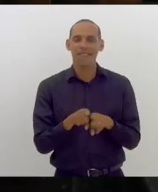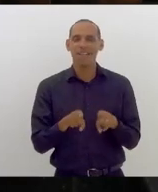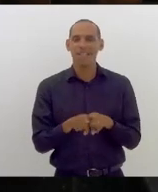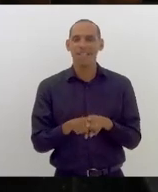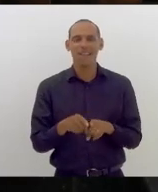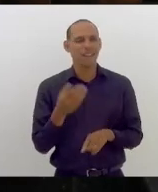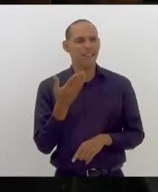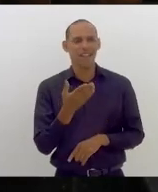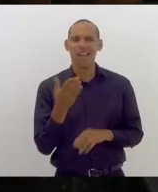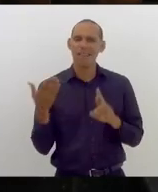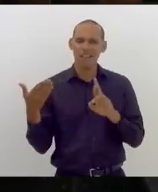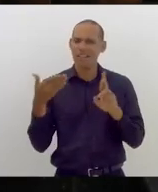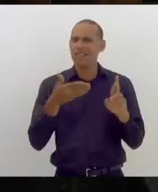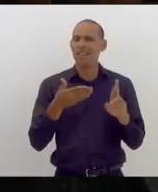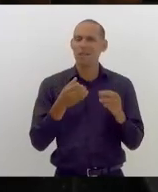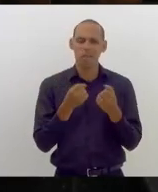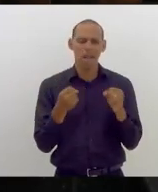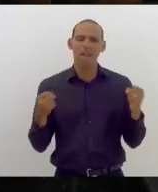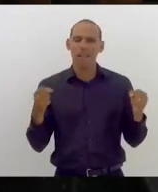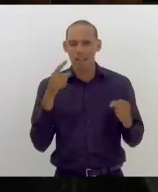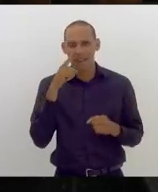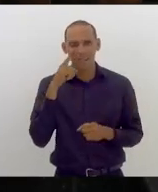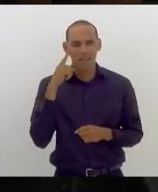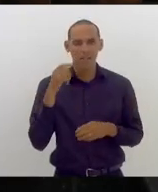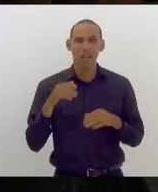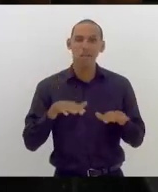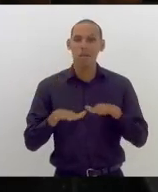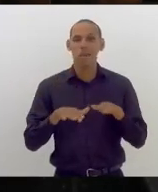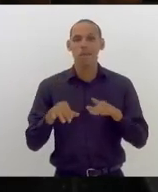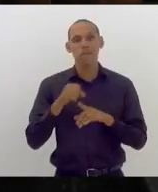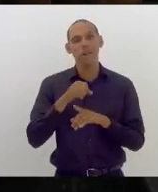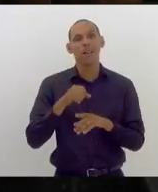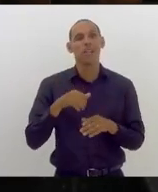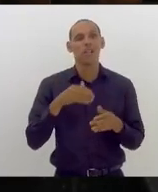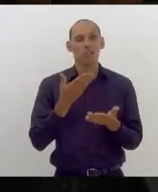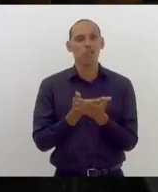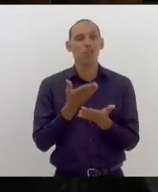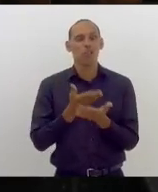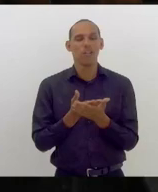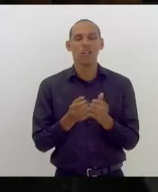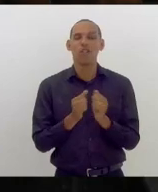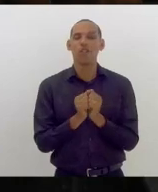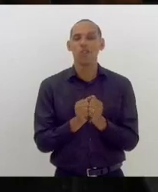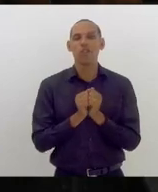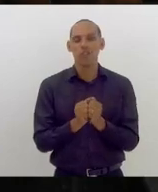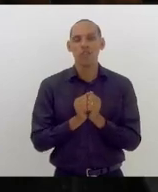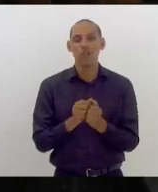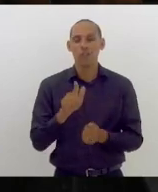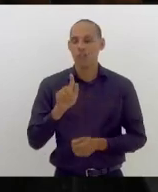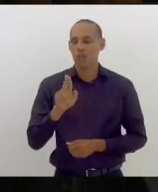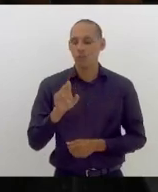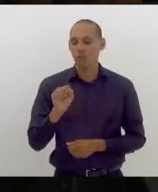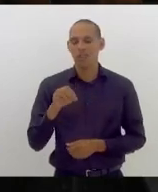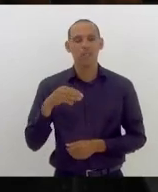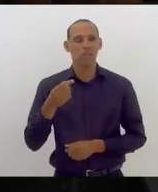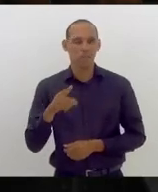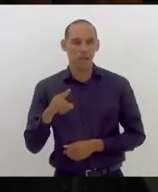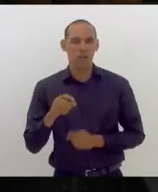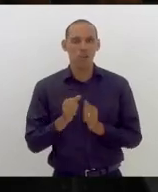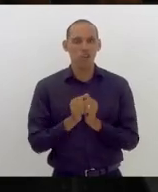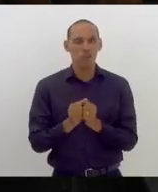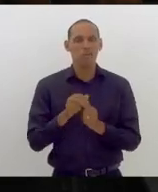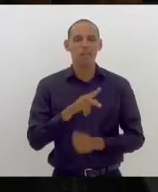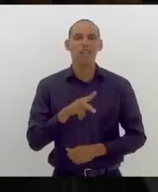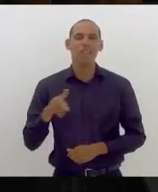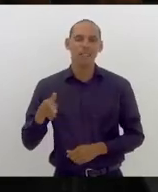era uma referência enorme no movimento estudantil, junto com o Guzmão, que foi presidente da União Nacional dos Estudantes. Então,